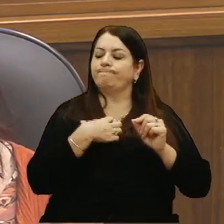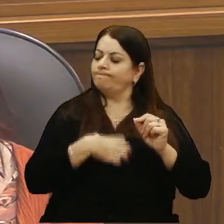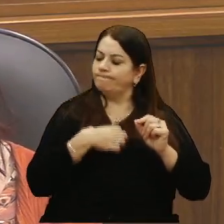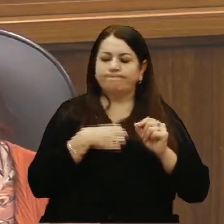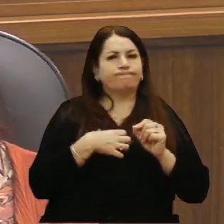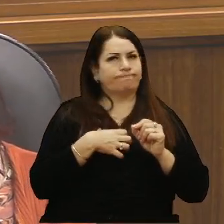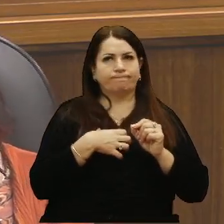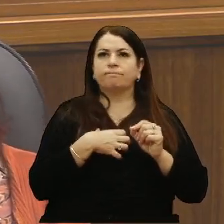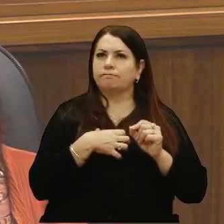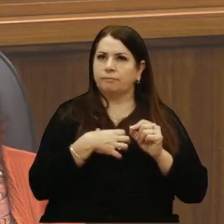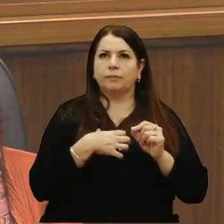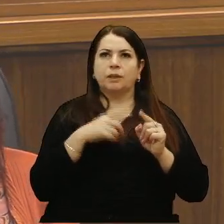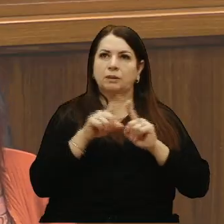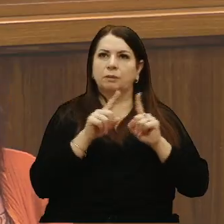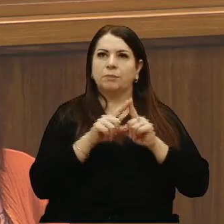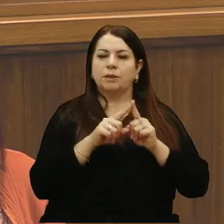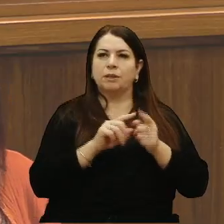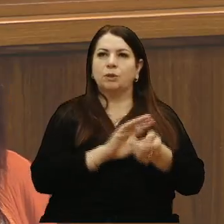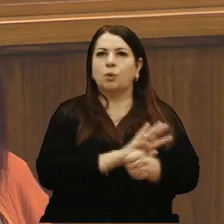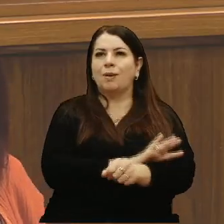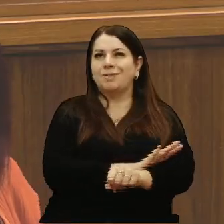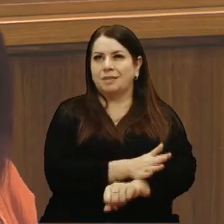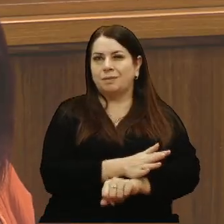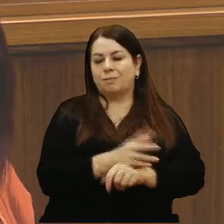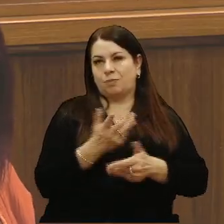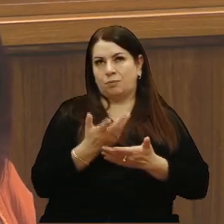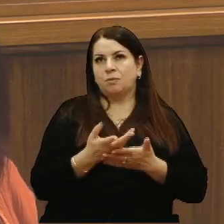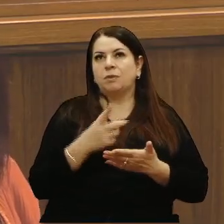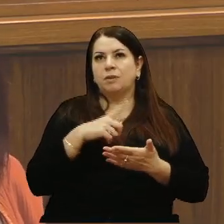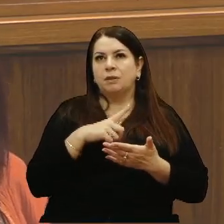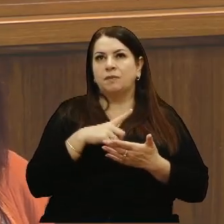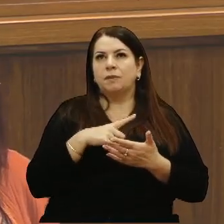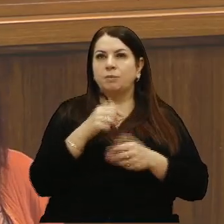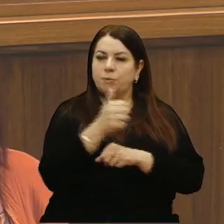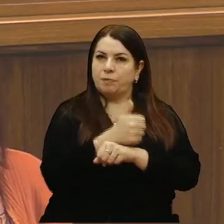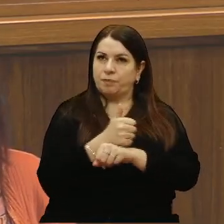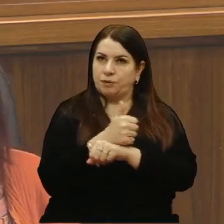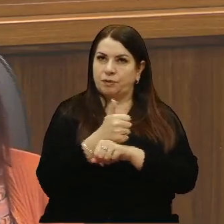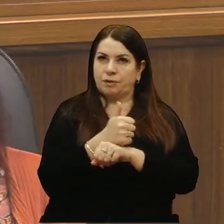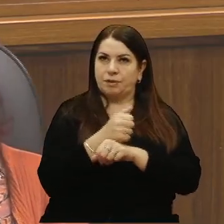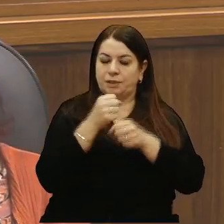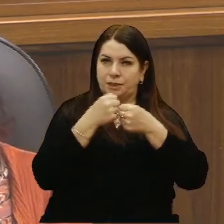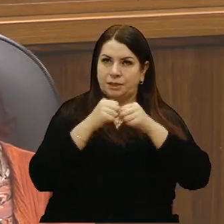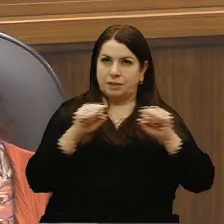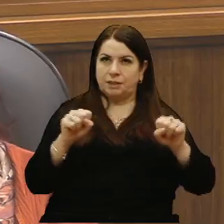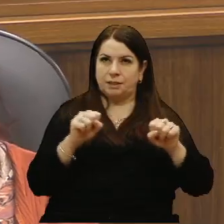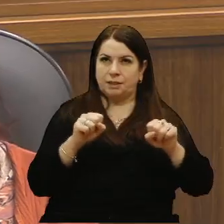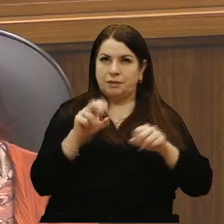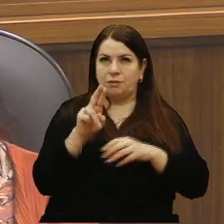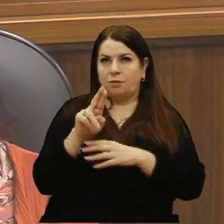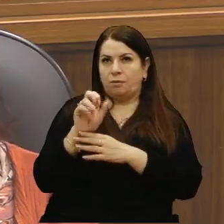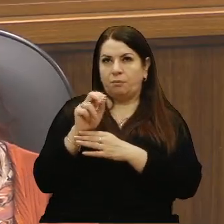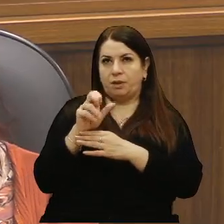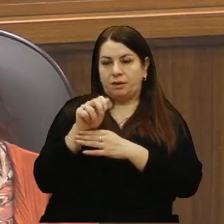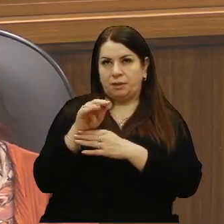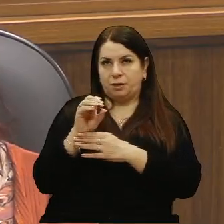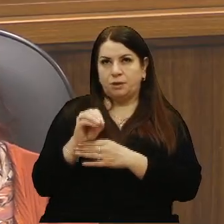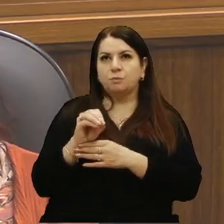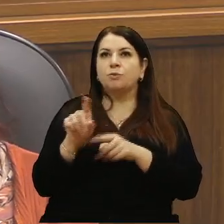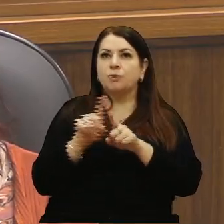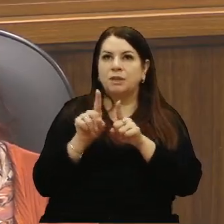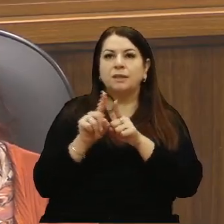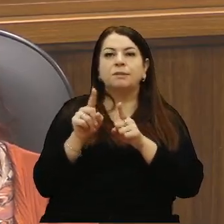indignação do caso de racismo sofrido por um profissional da Secretaria de Urbanismo, que,